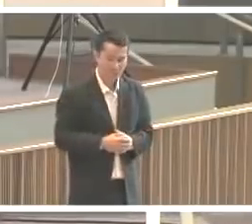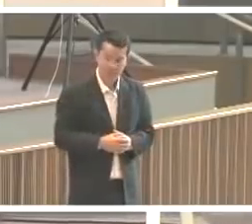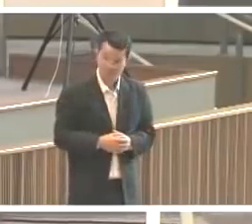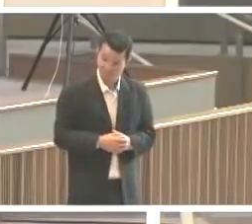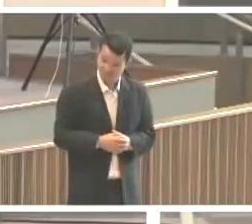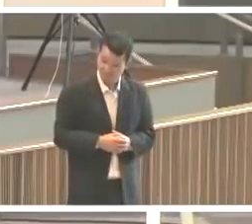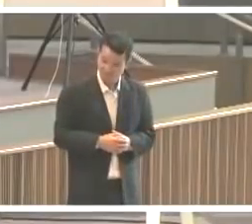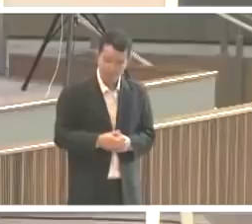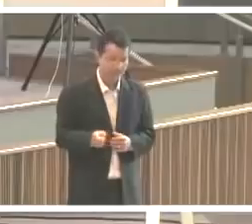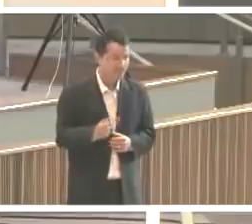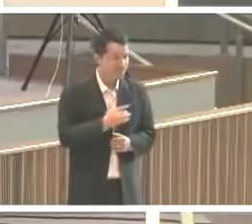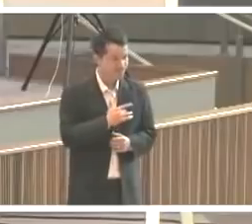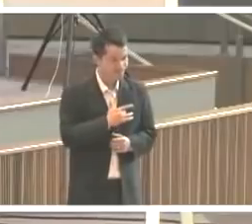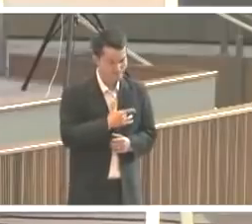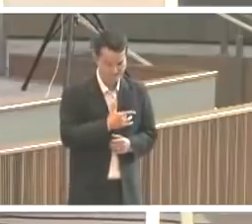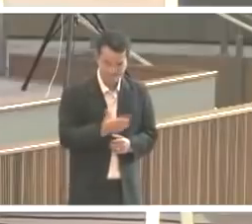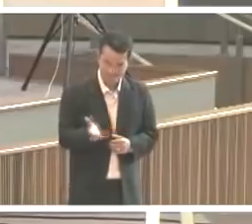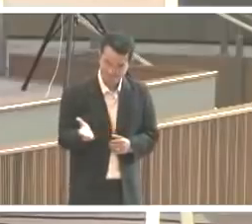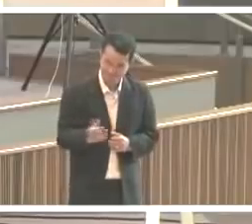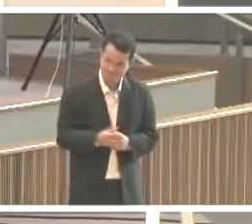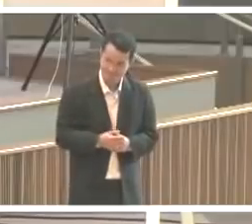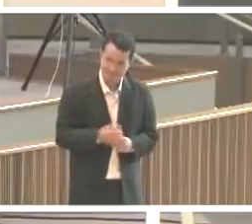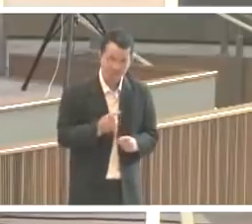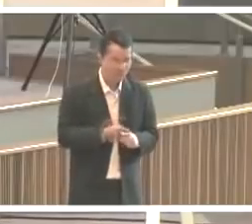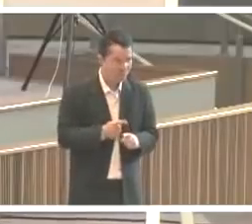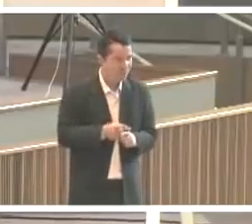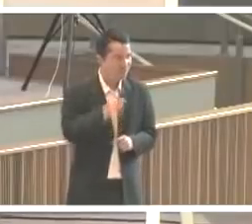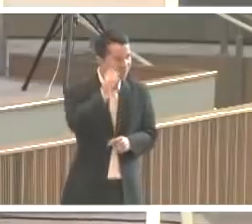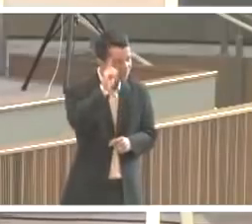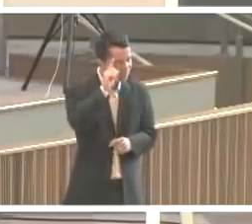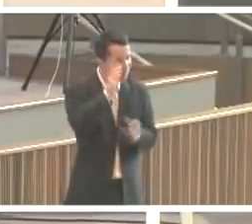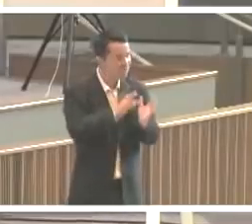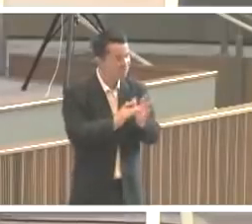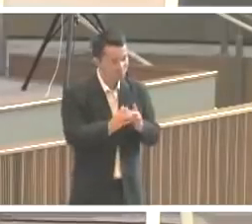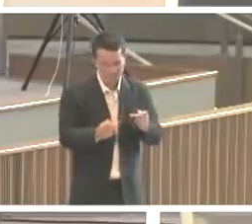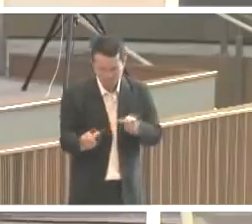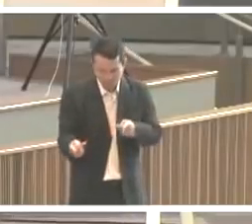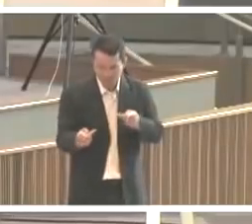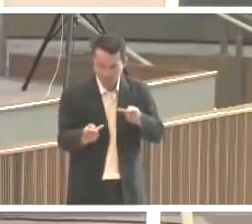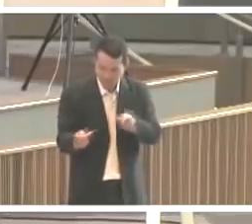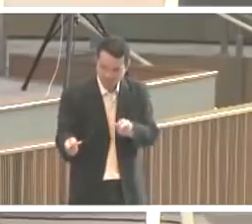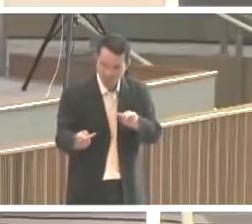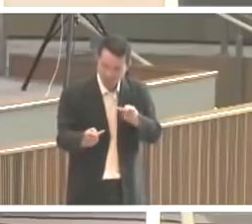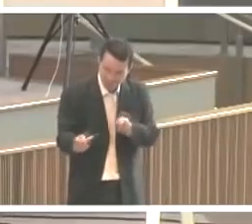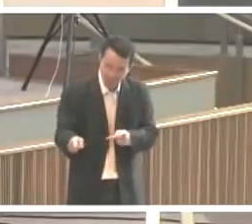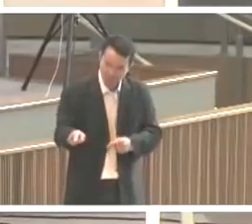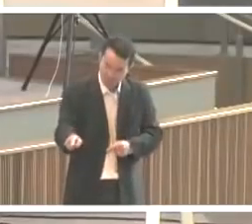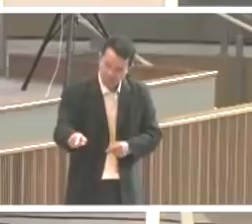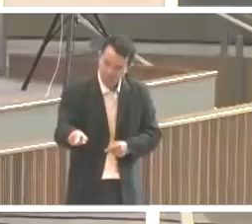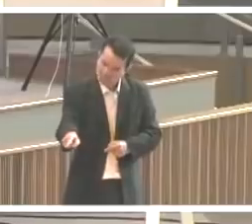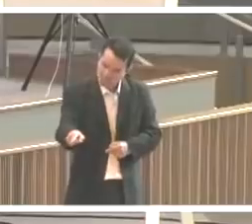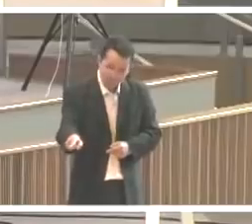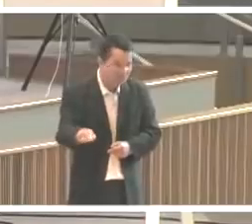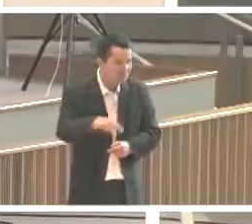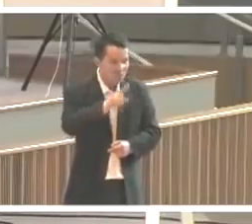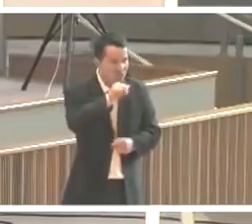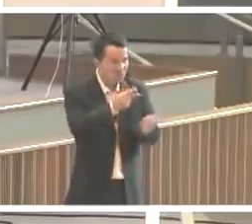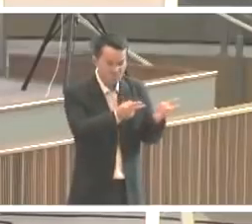que pena, porque todos os dias Jesus visitava você e você deixou a casa dele.